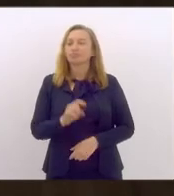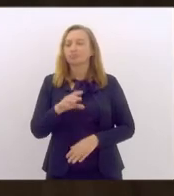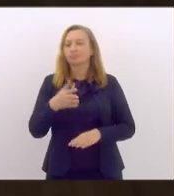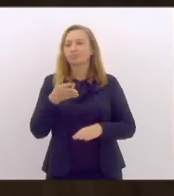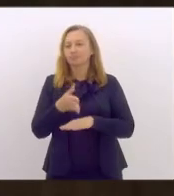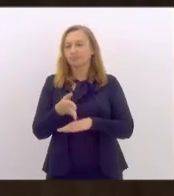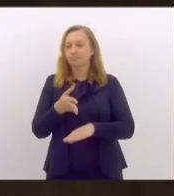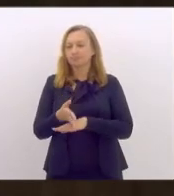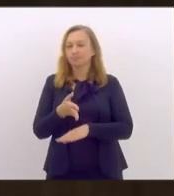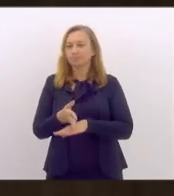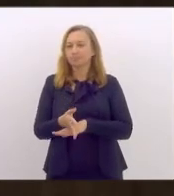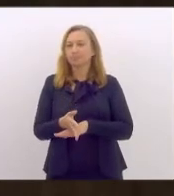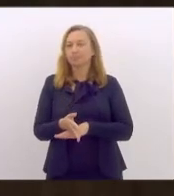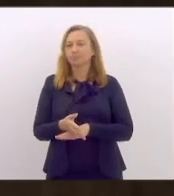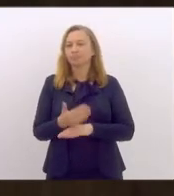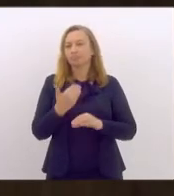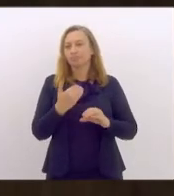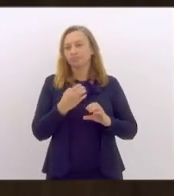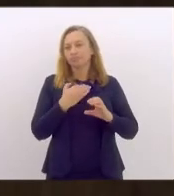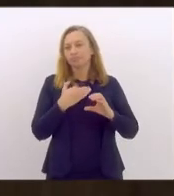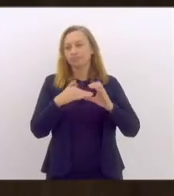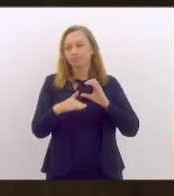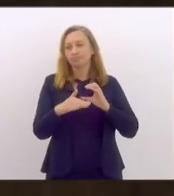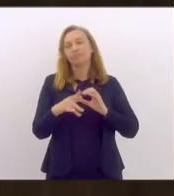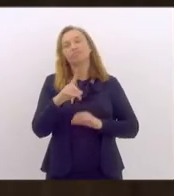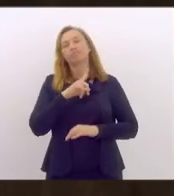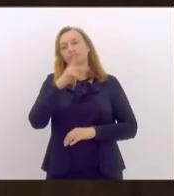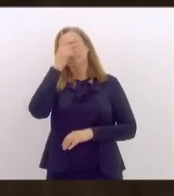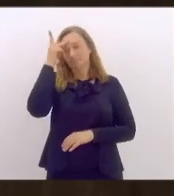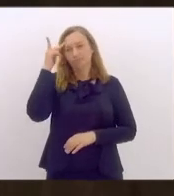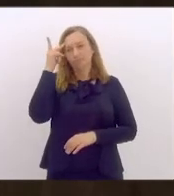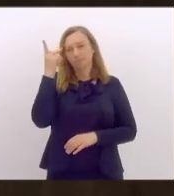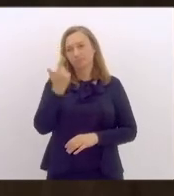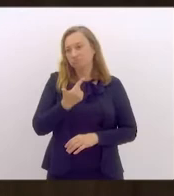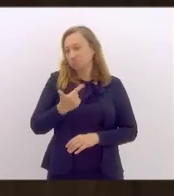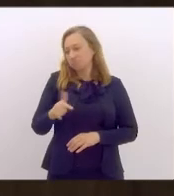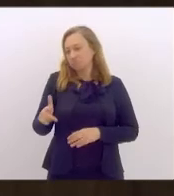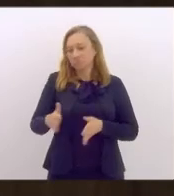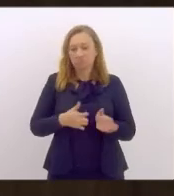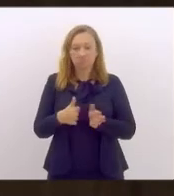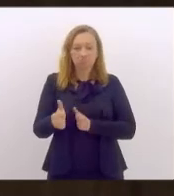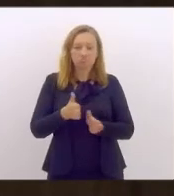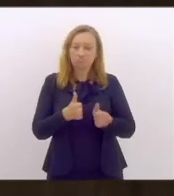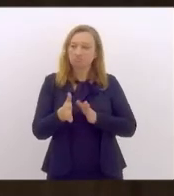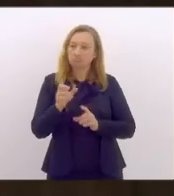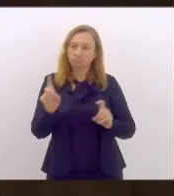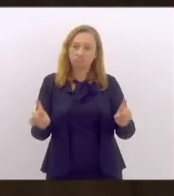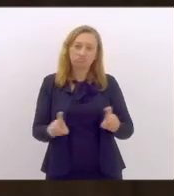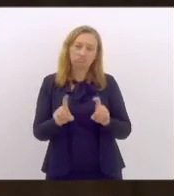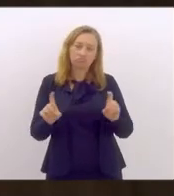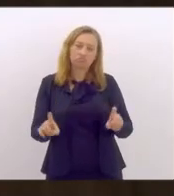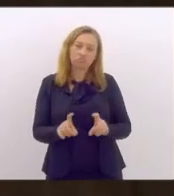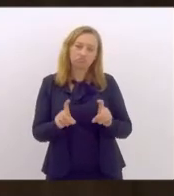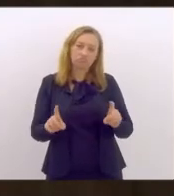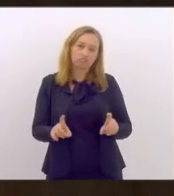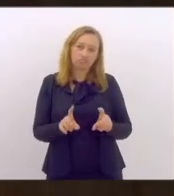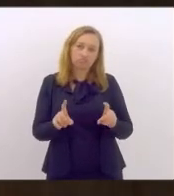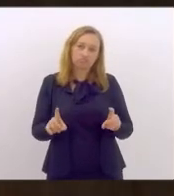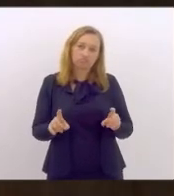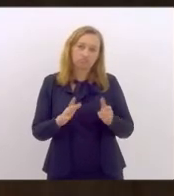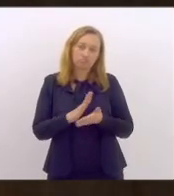chegavam através de e-mail tem pessoas que nem acesso tem a